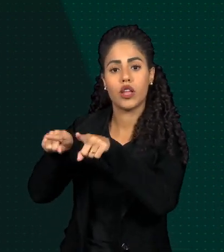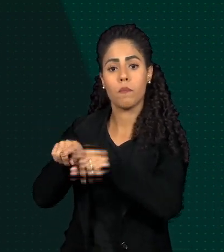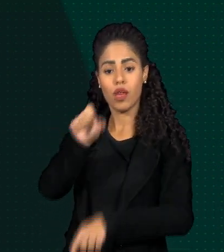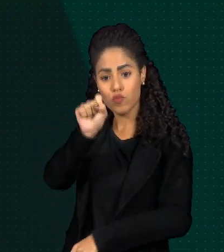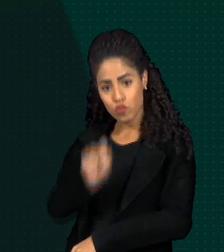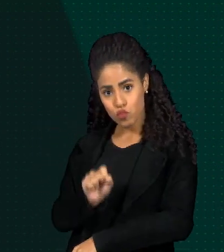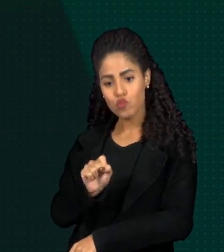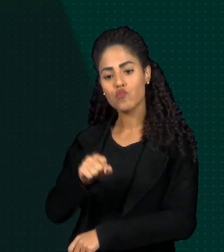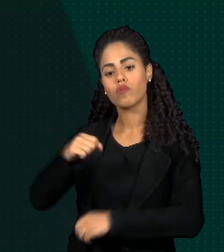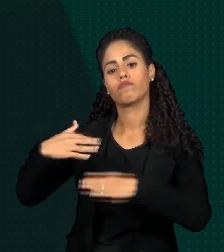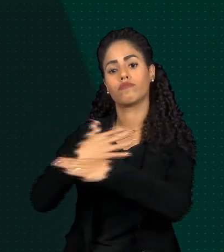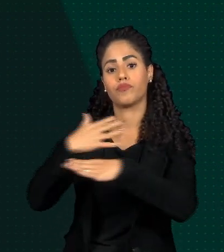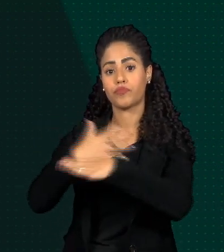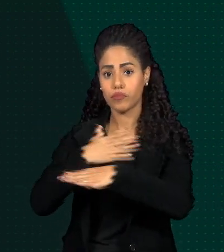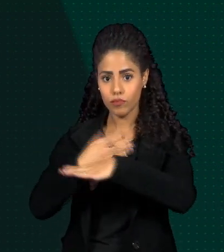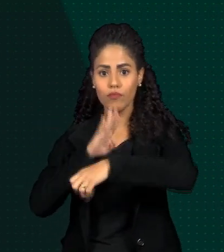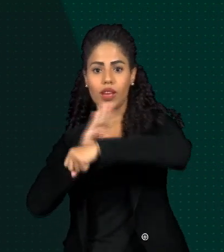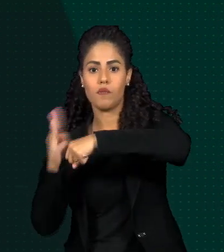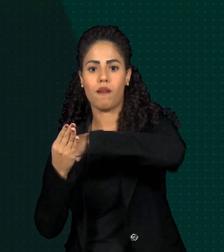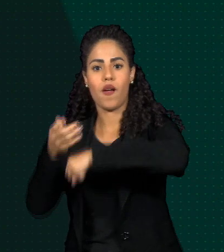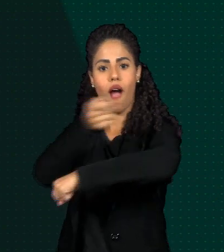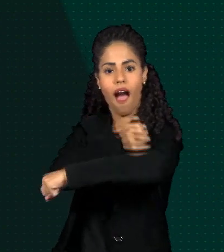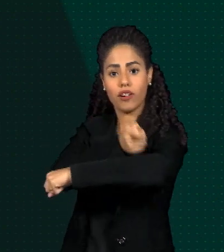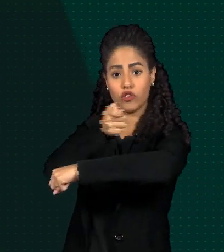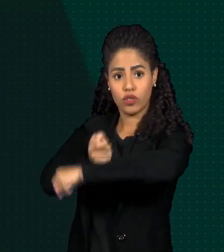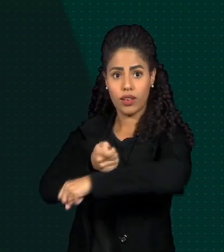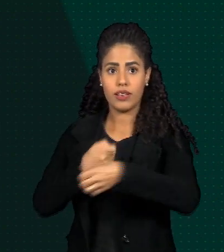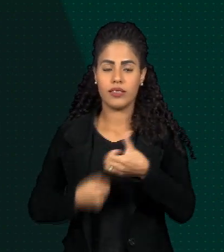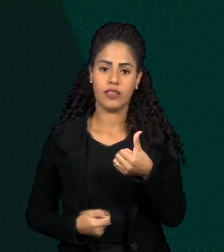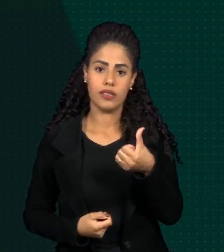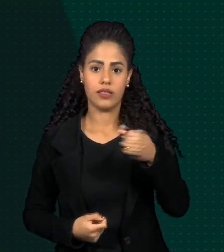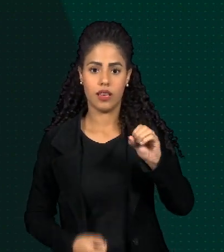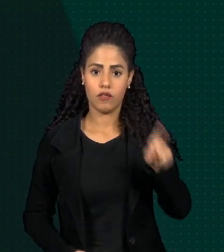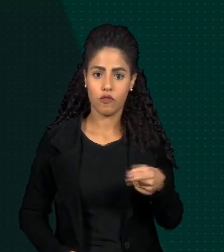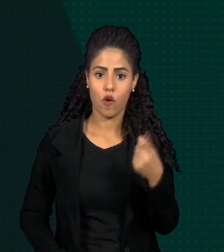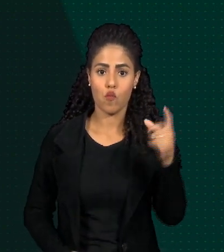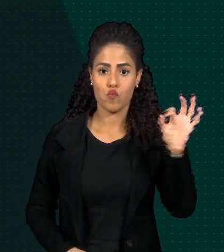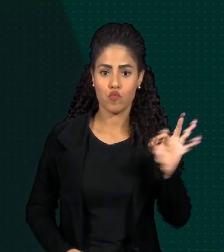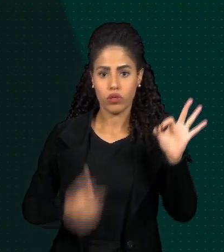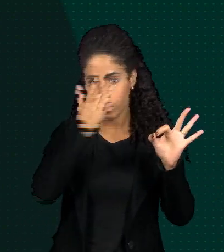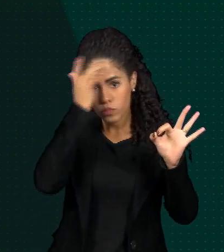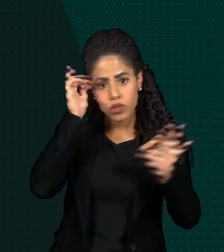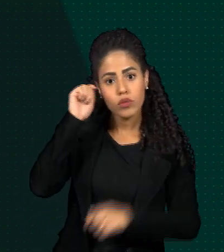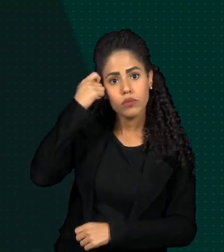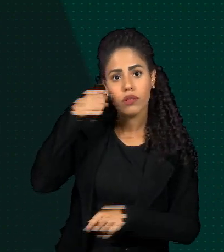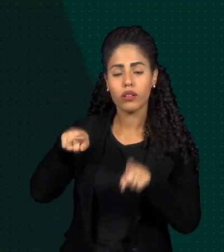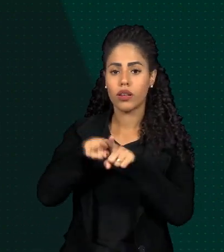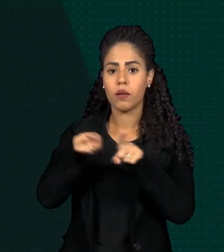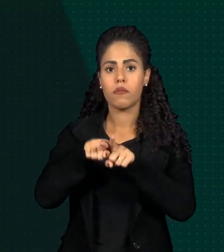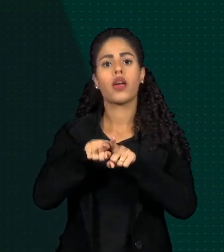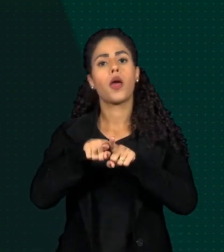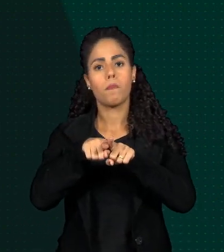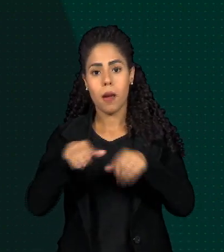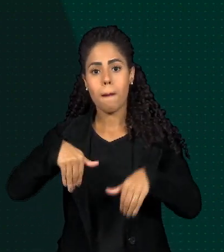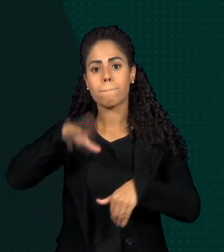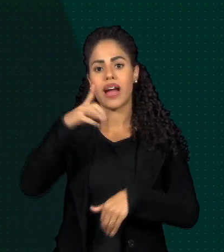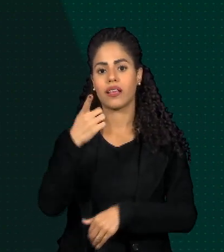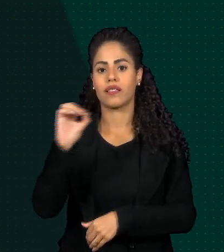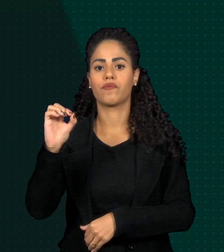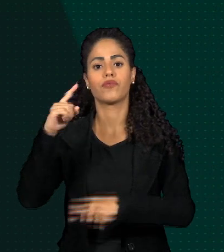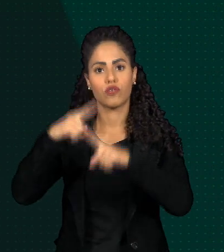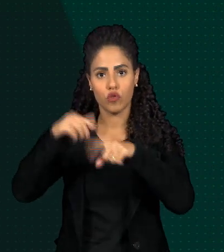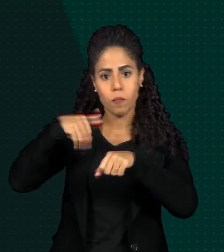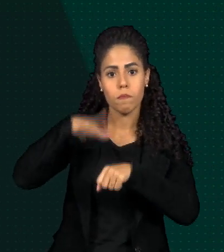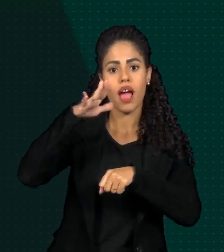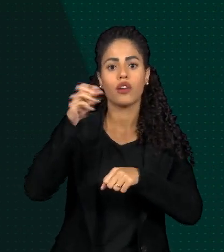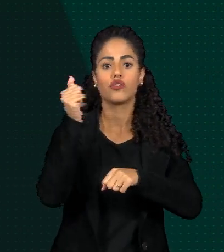da cidade, o Jardim Ângela tem 60,1% de moradores negros. Essa taxa é 10 vezes maior do